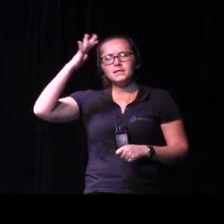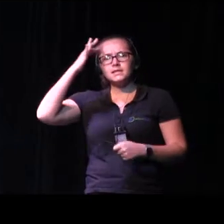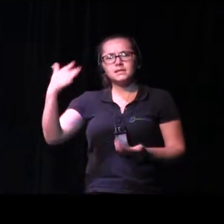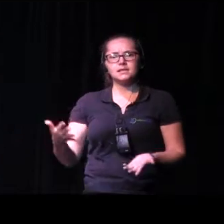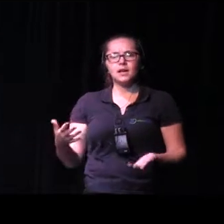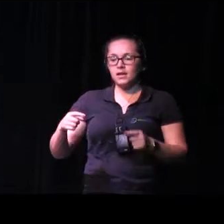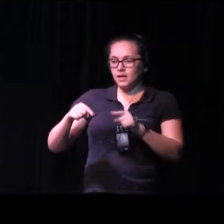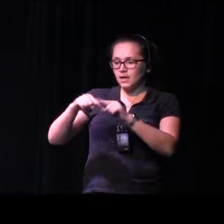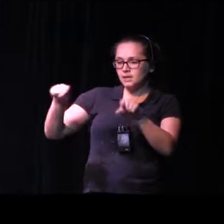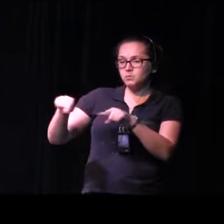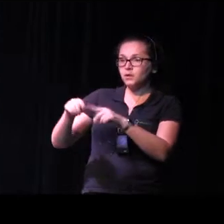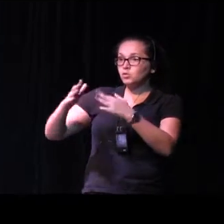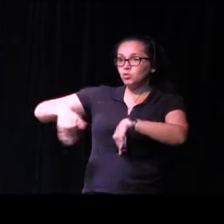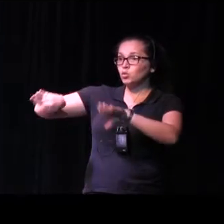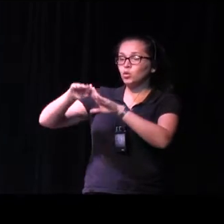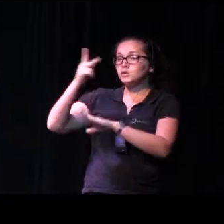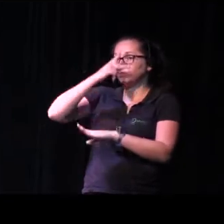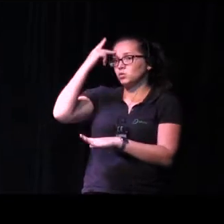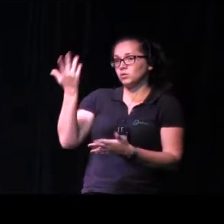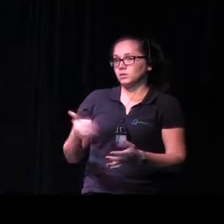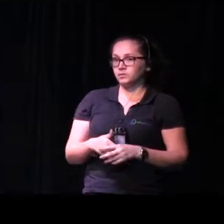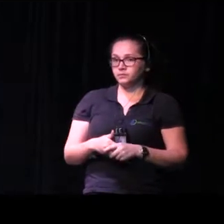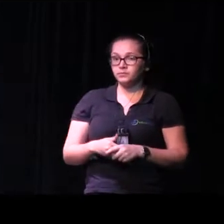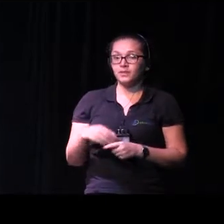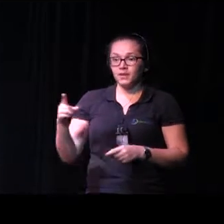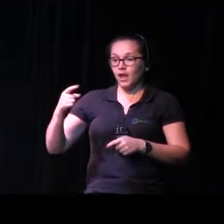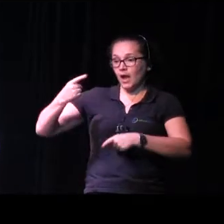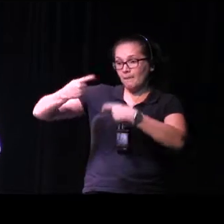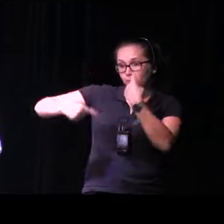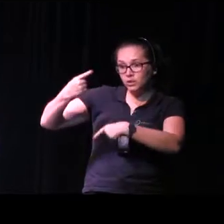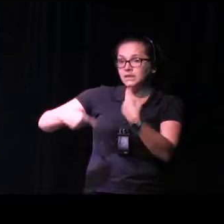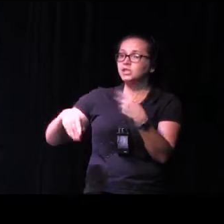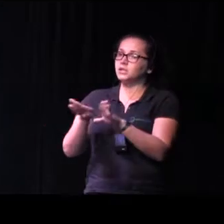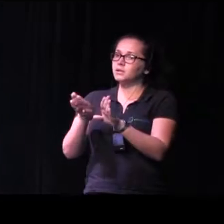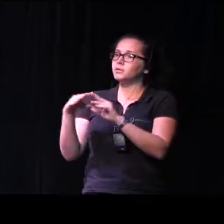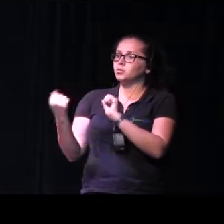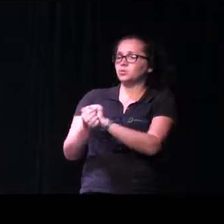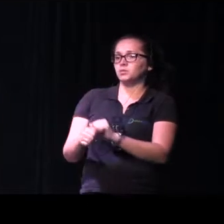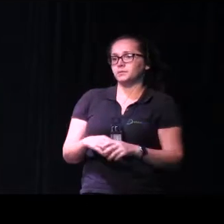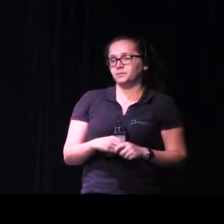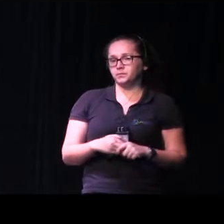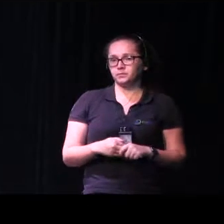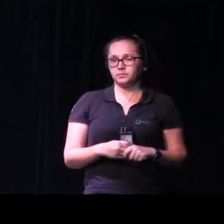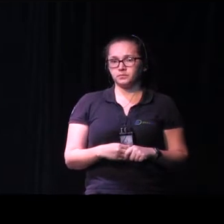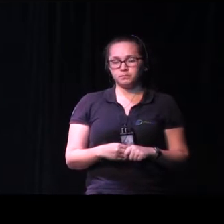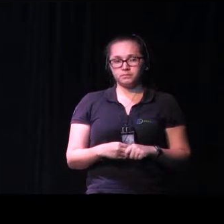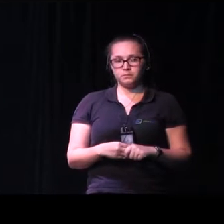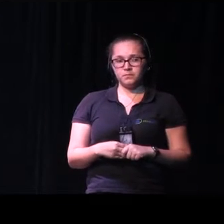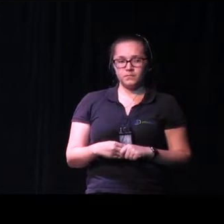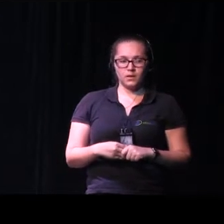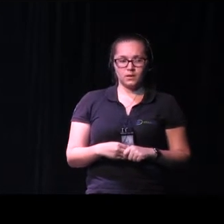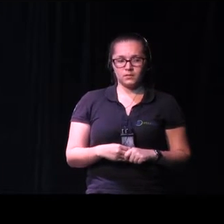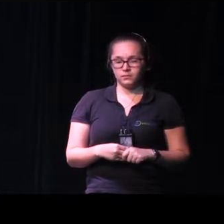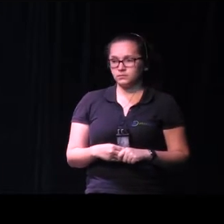É preciso pensar estes espaços para todas as categorias. E a política faz parte disso.